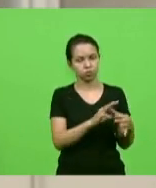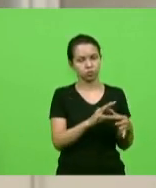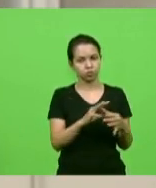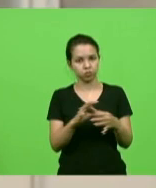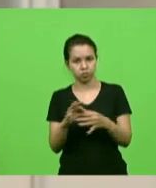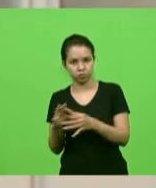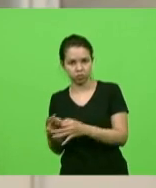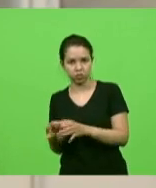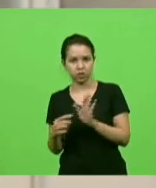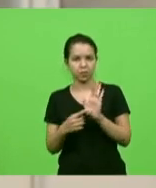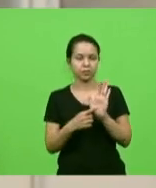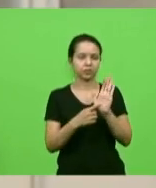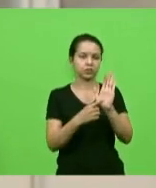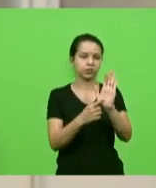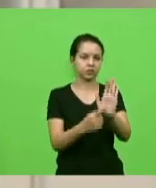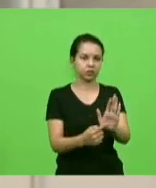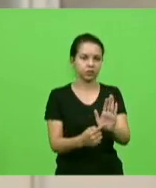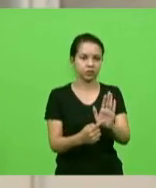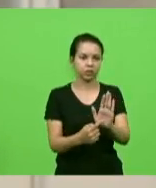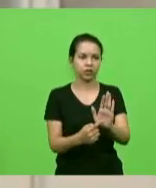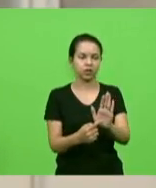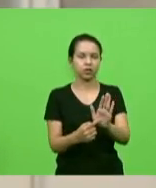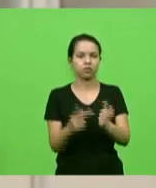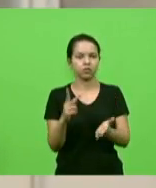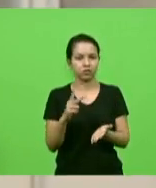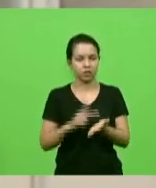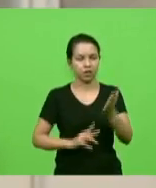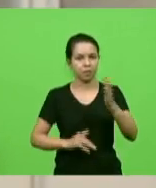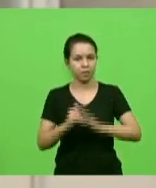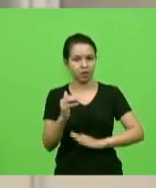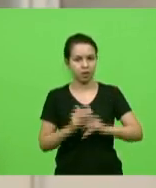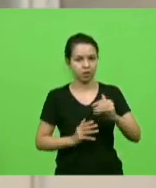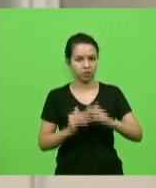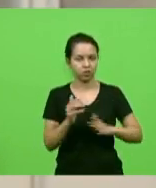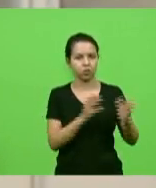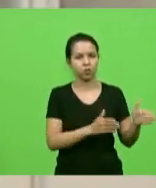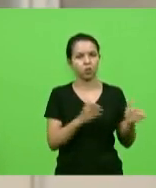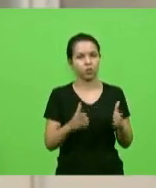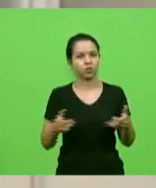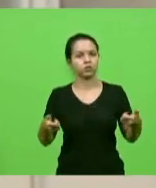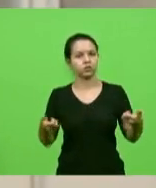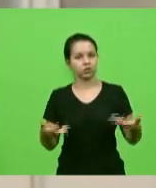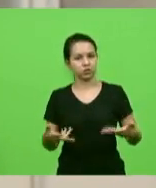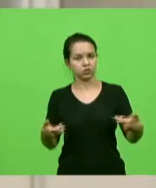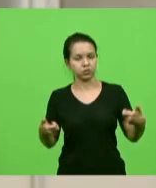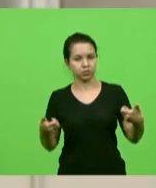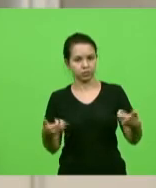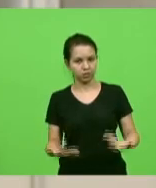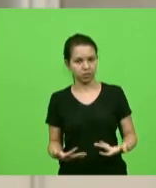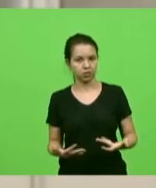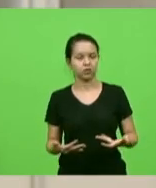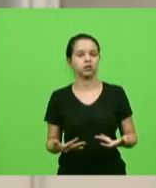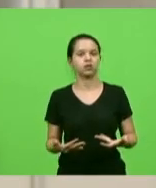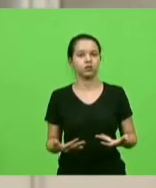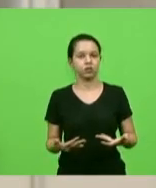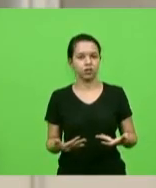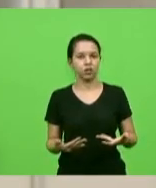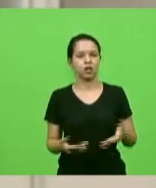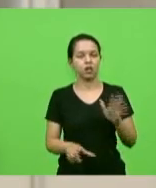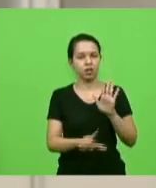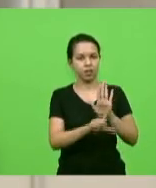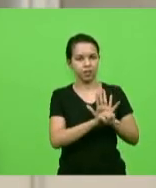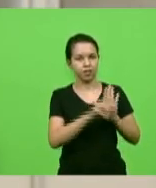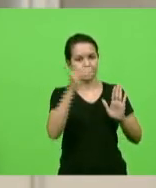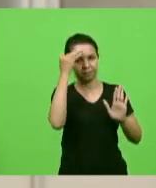elementos apresentada faz Evidente a prática de ordenação de despesas sem observância das prescrições